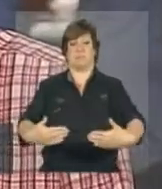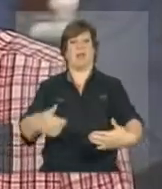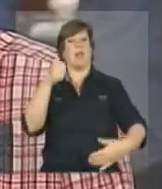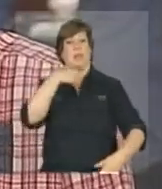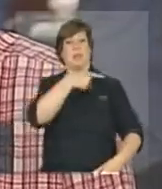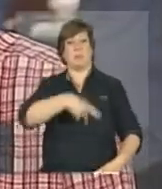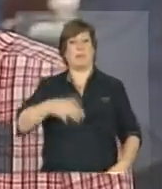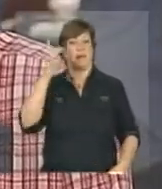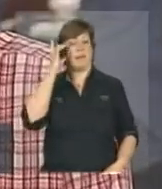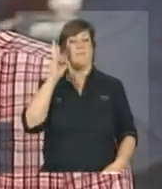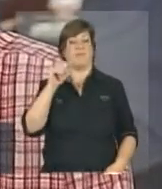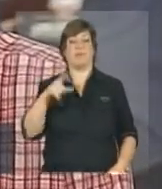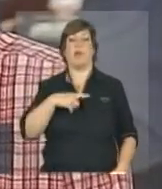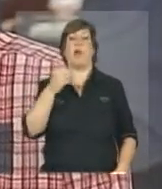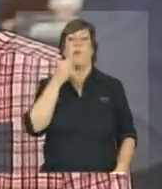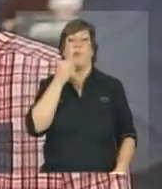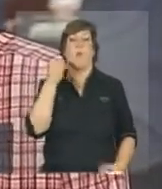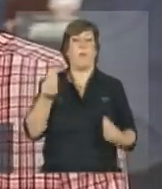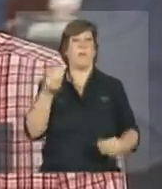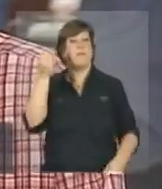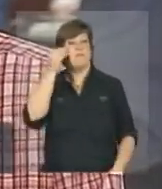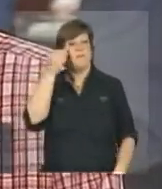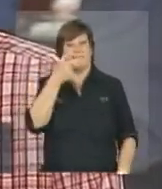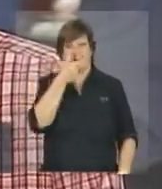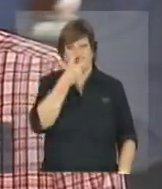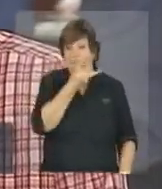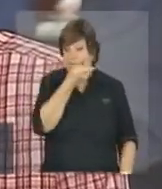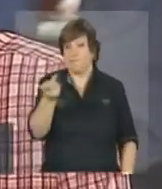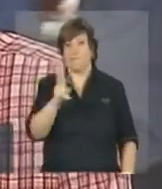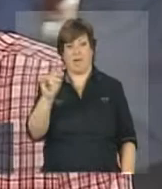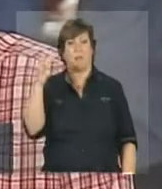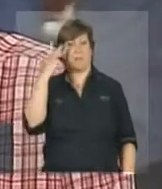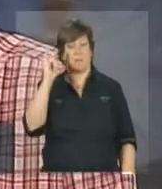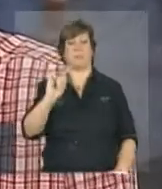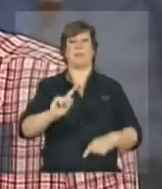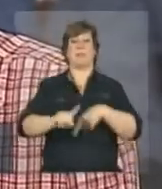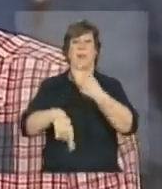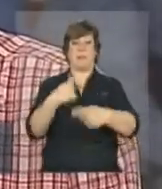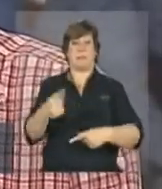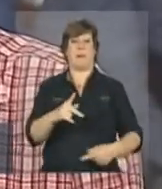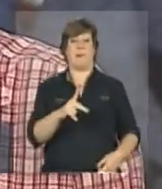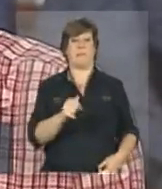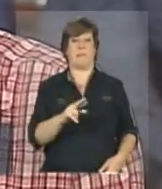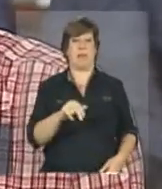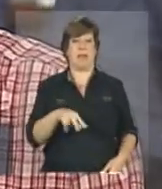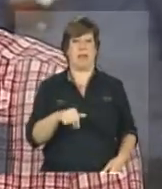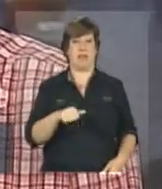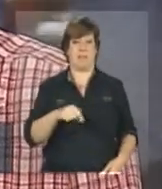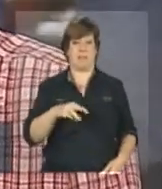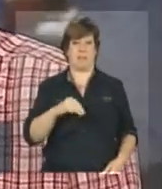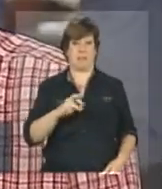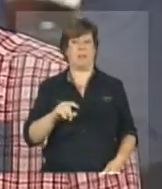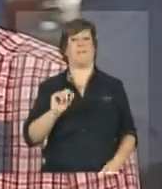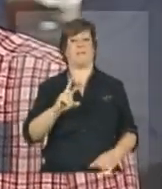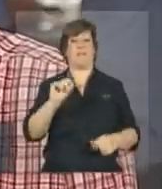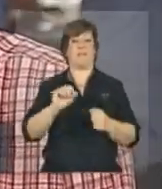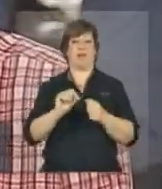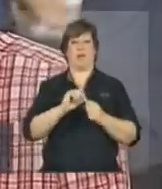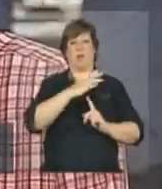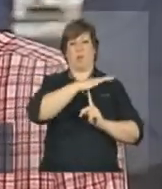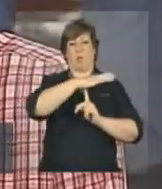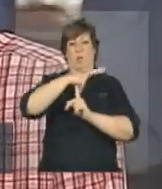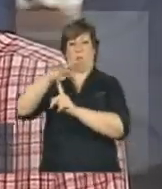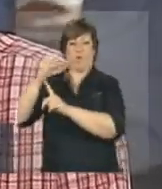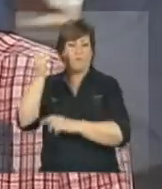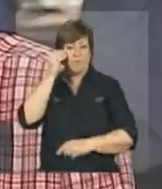vai ter a oportunidade de ver. De lá de Parnamirim, nós faremos um sobrevoo passando ao longo do trecho que